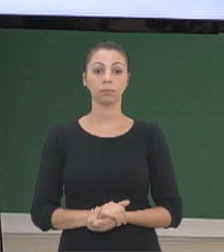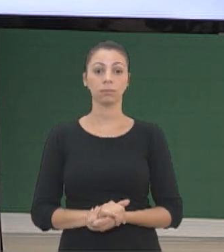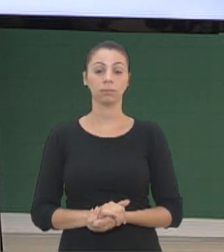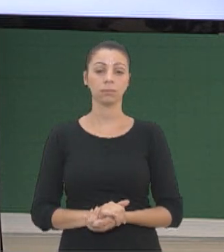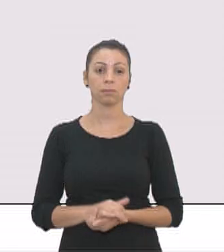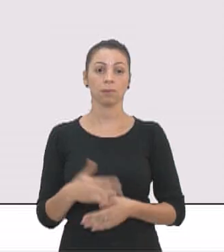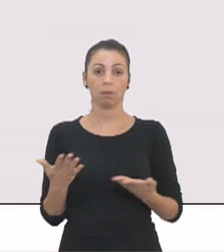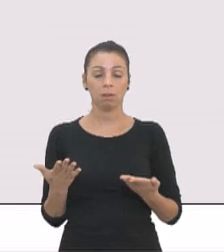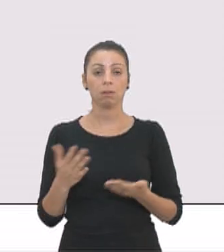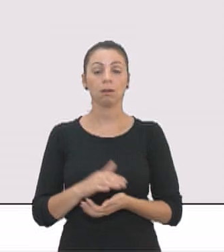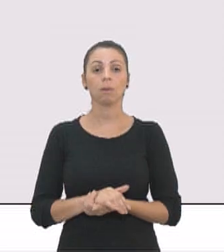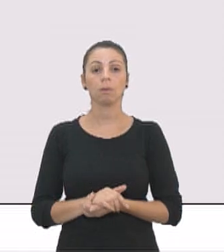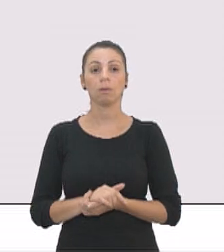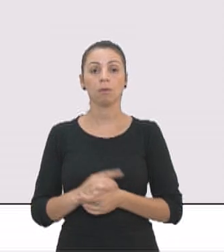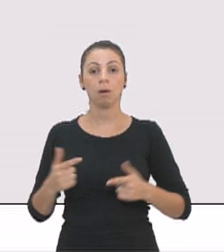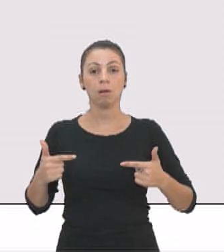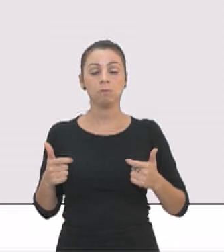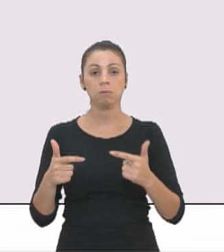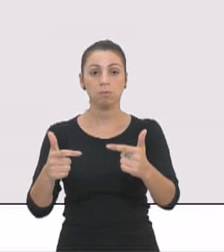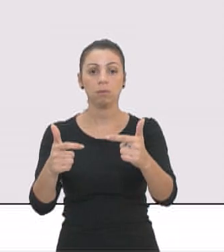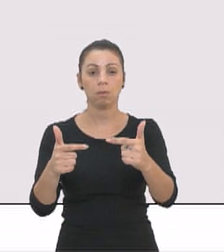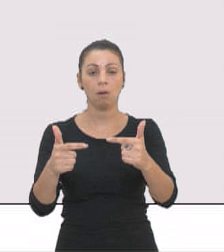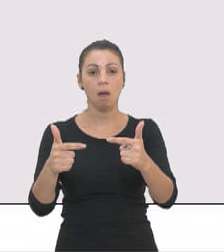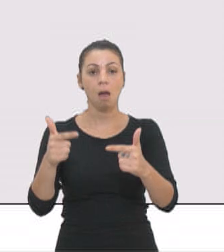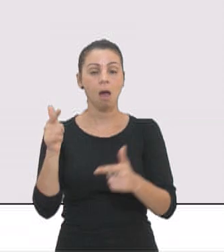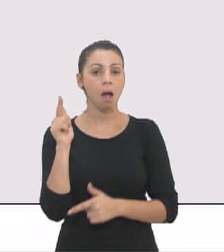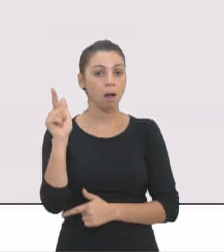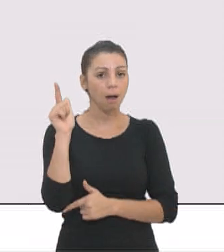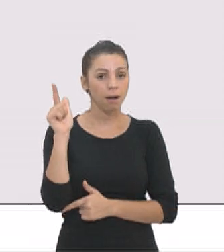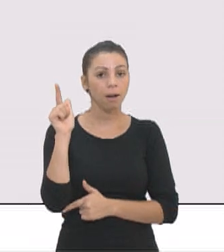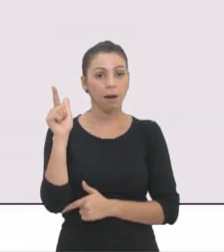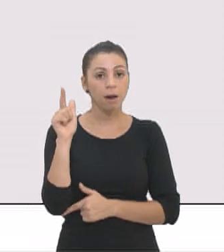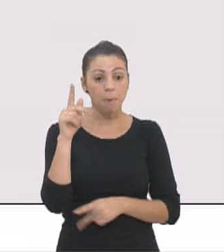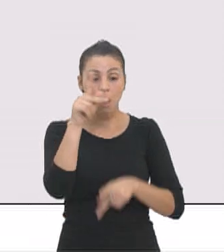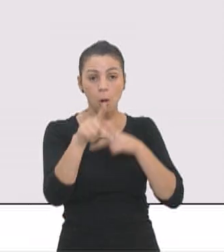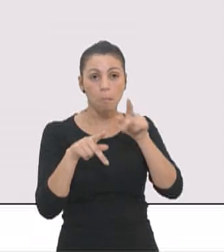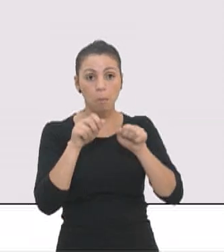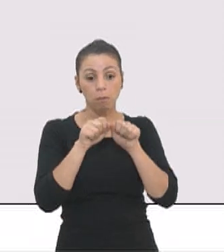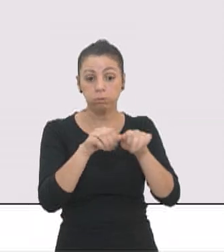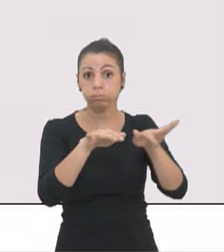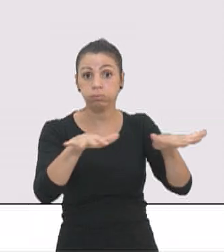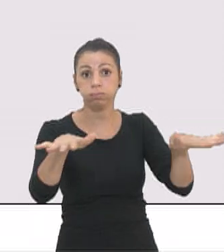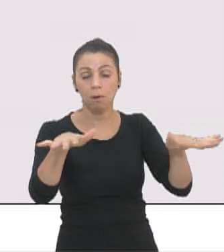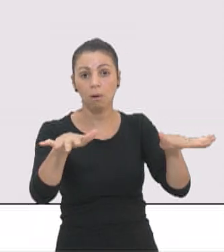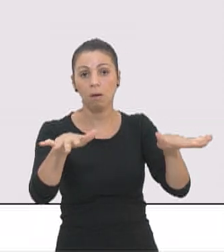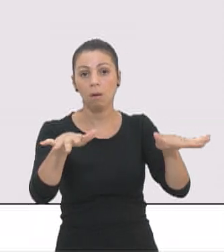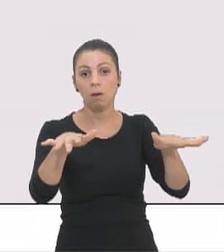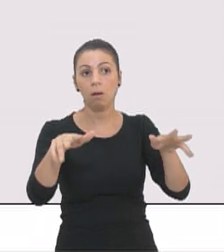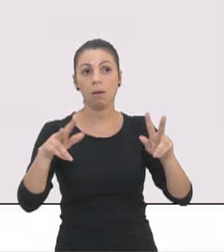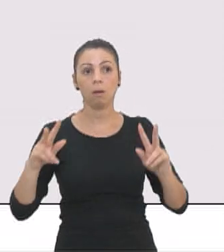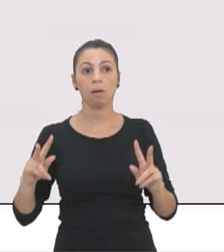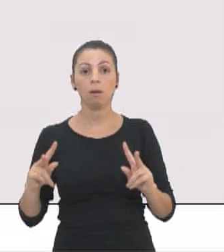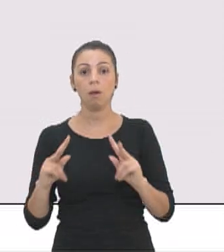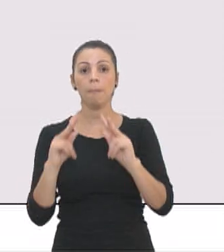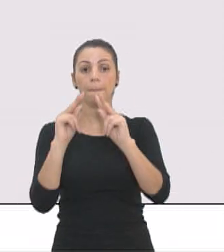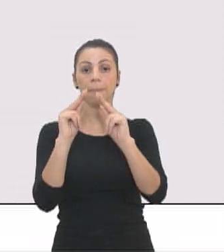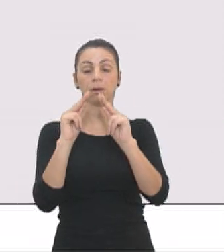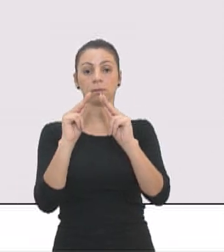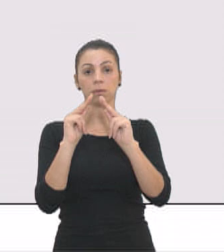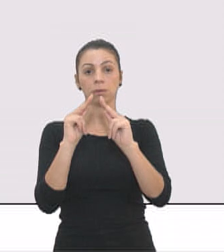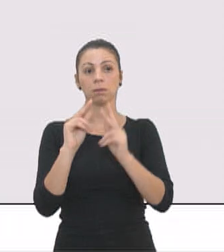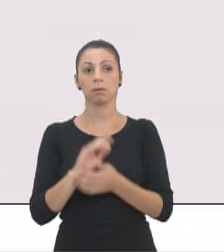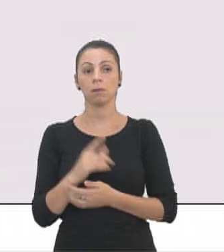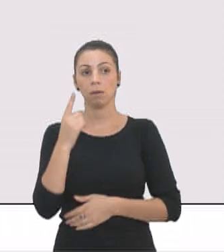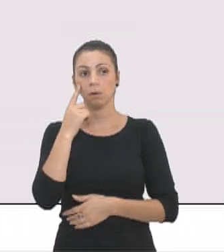Foram distribuídas armas ao povo e organizada a Comuna Insurrecional de Paris, que sairá vitoriosa contra a